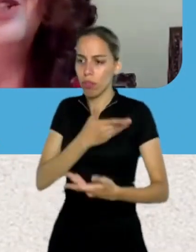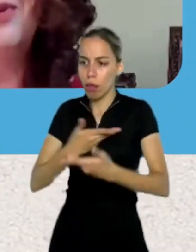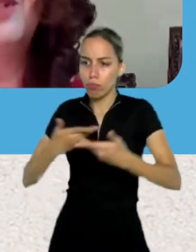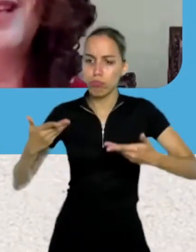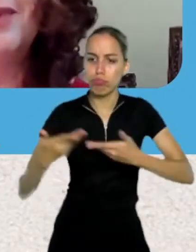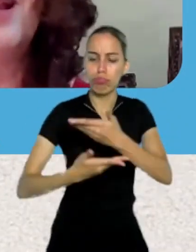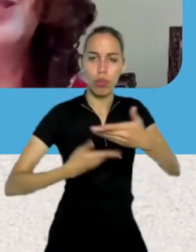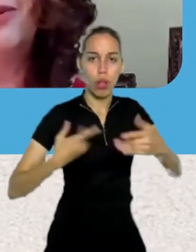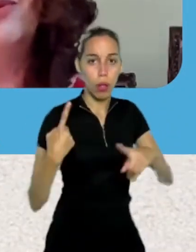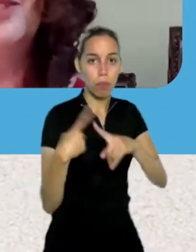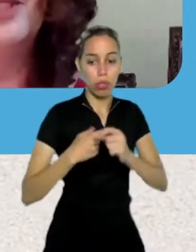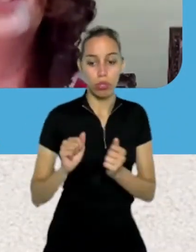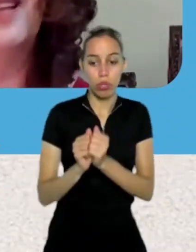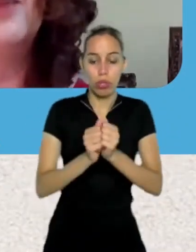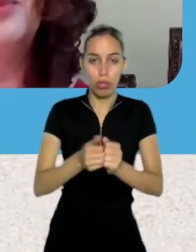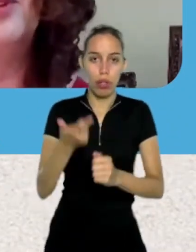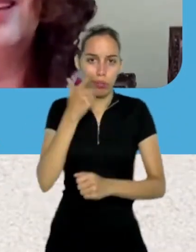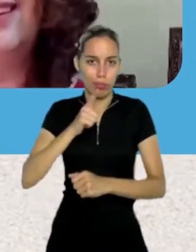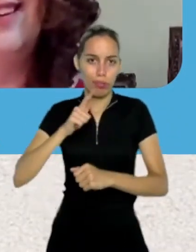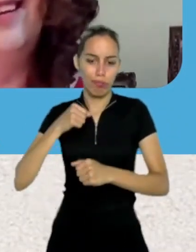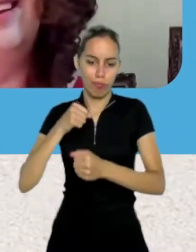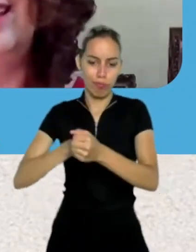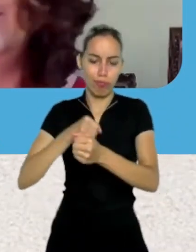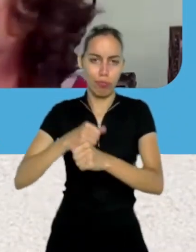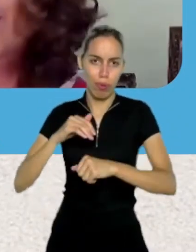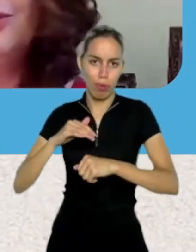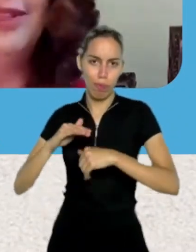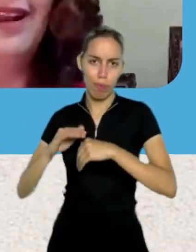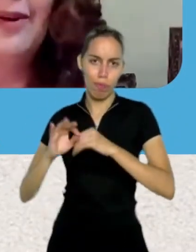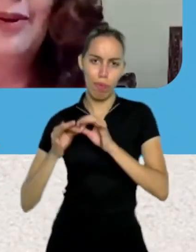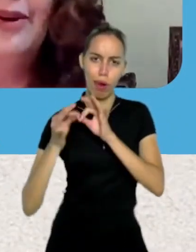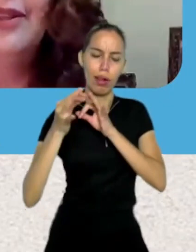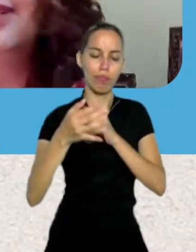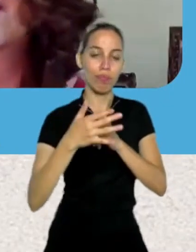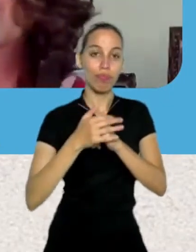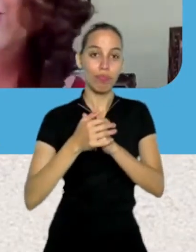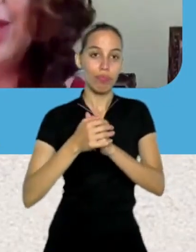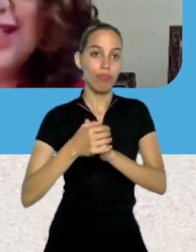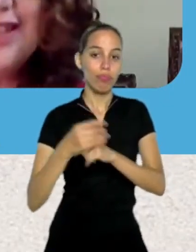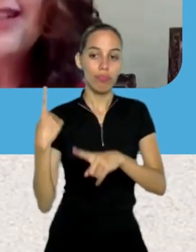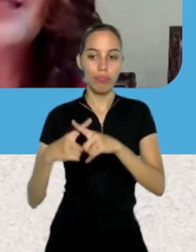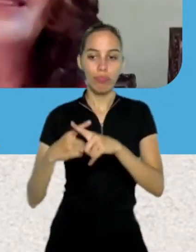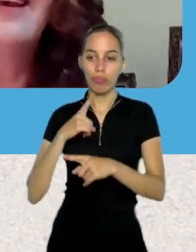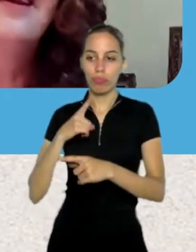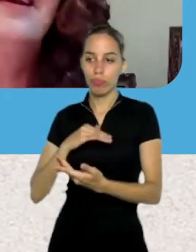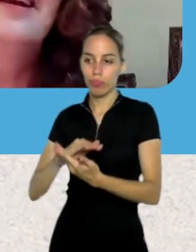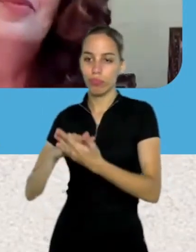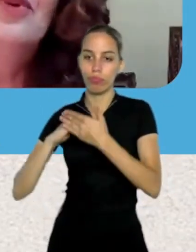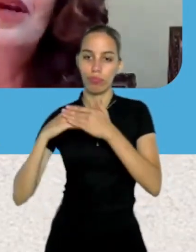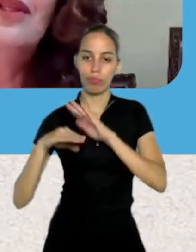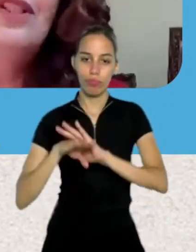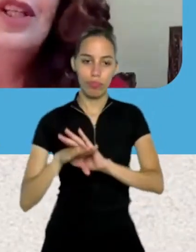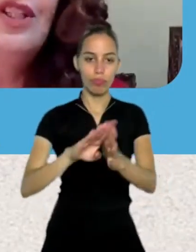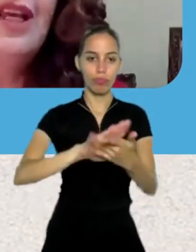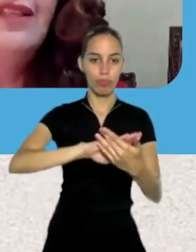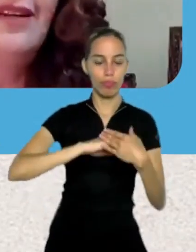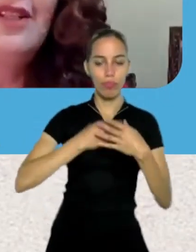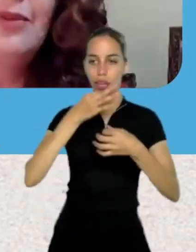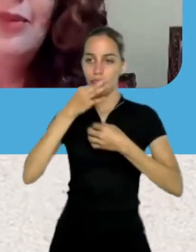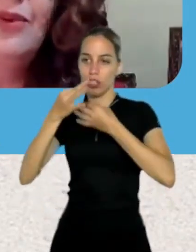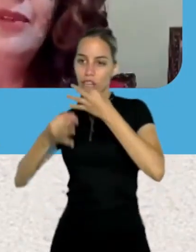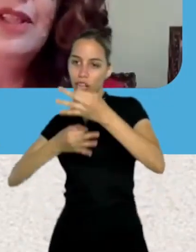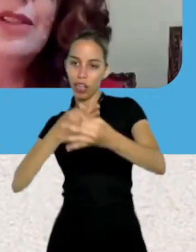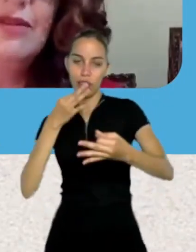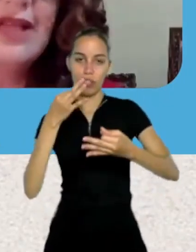a gente consegue ir mais longe, né? Porque uma ajudando a outra, dando dicas, né? Porque quando a gente entra